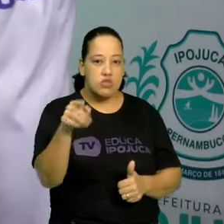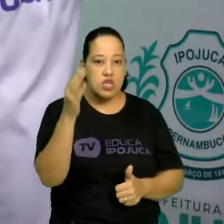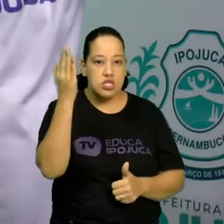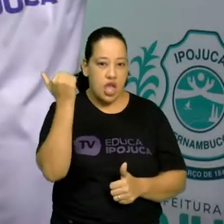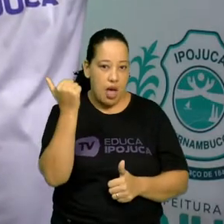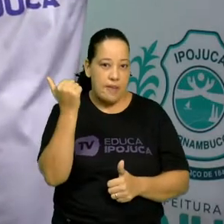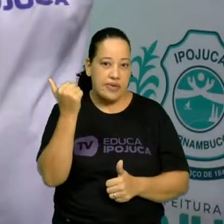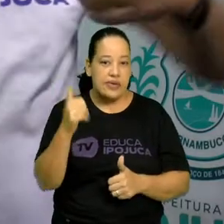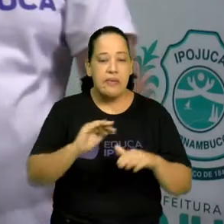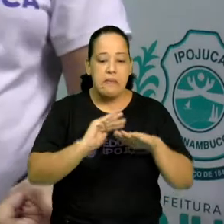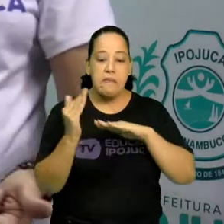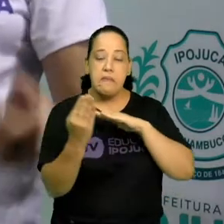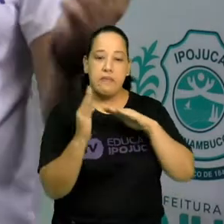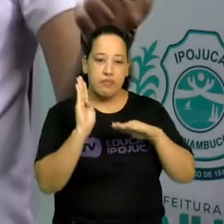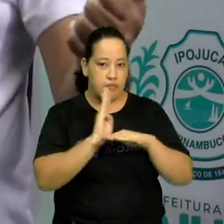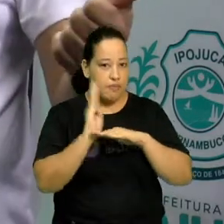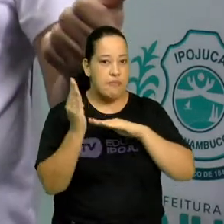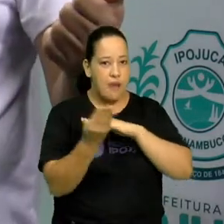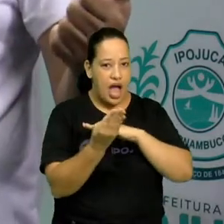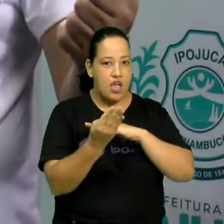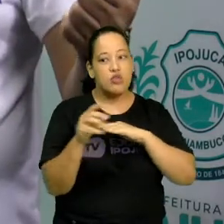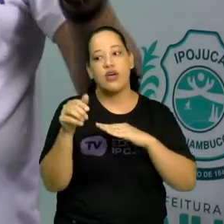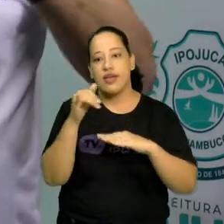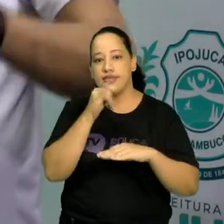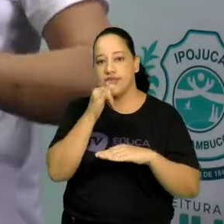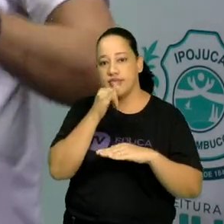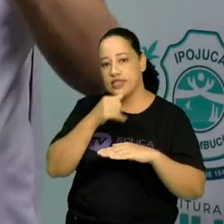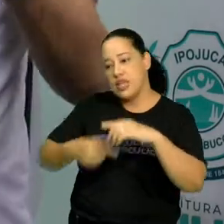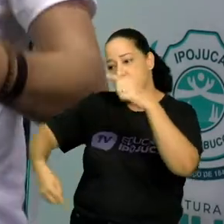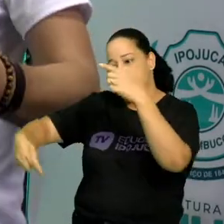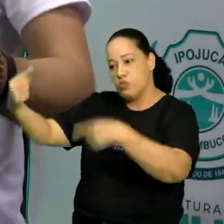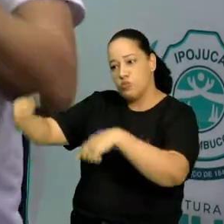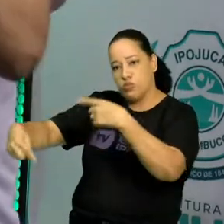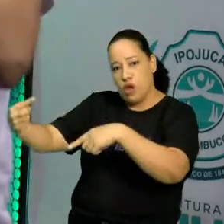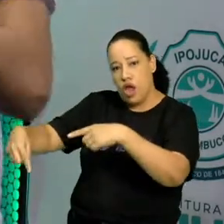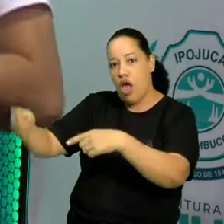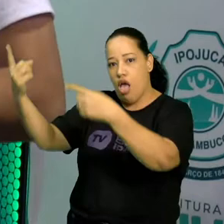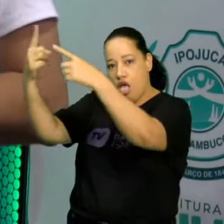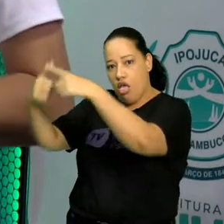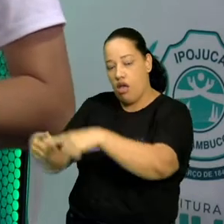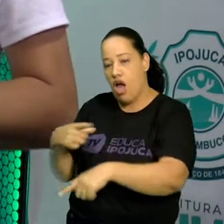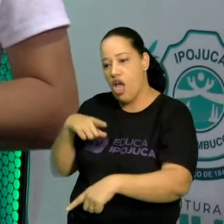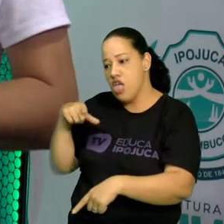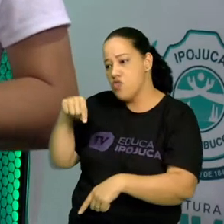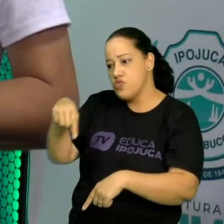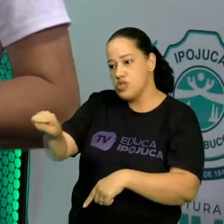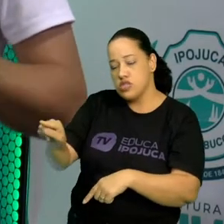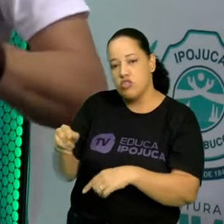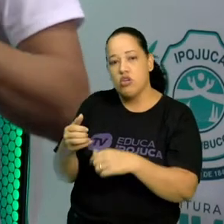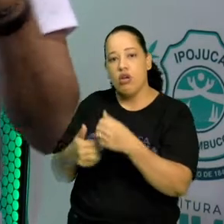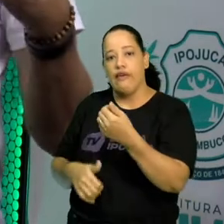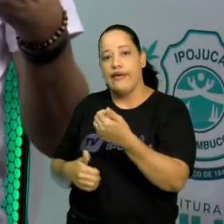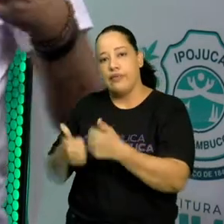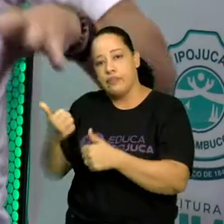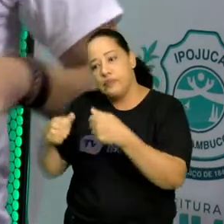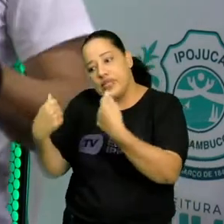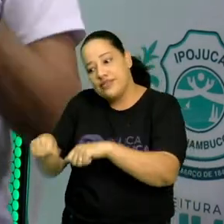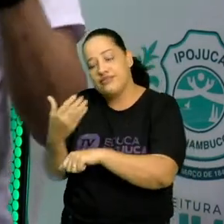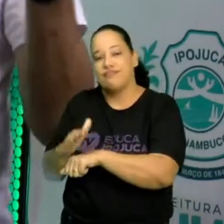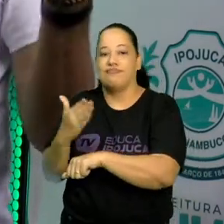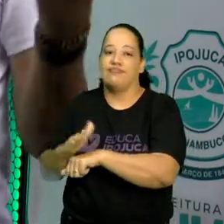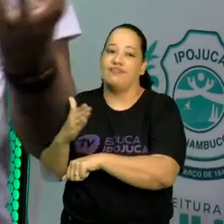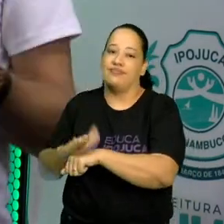do bairro? Você não treina para ir jogar? O ensaio é o treino para se apresentar. No ensaio, a